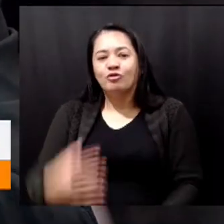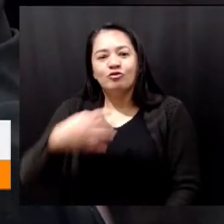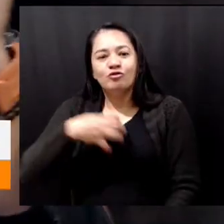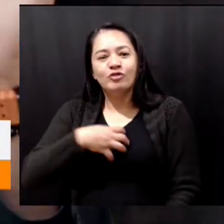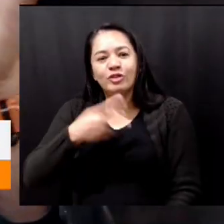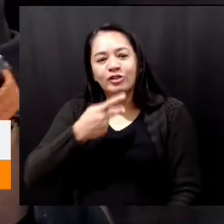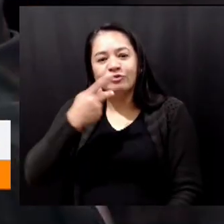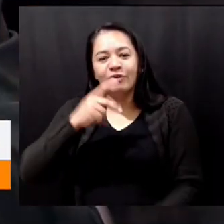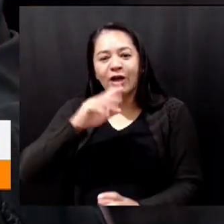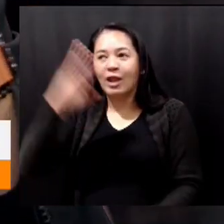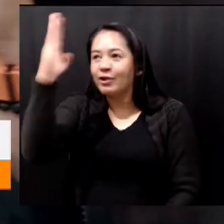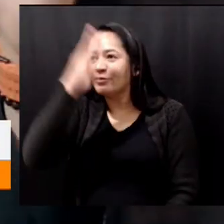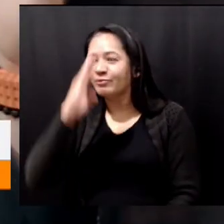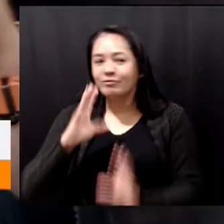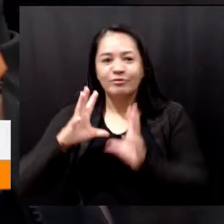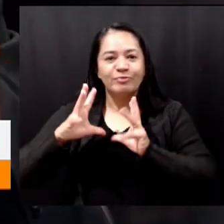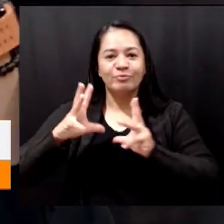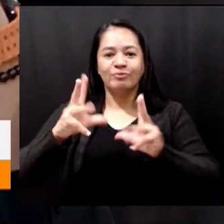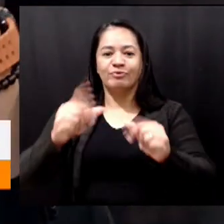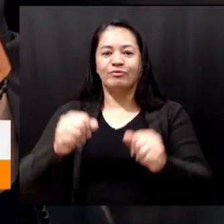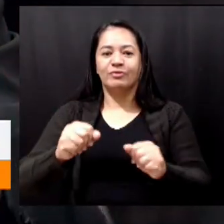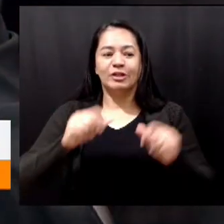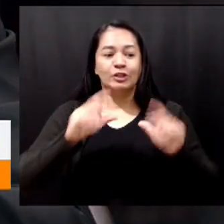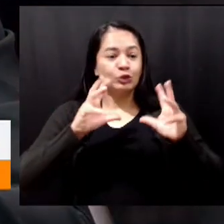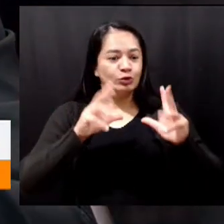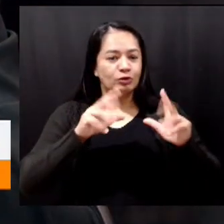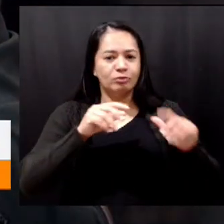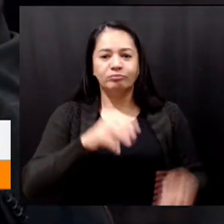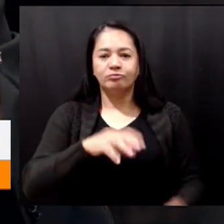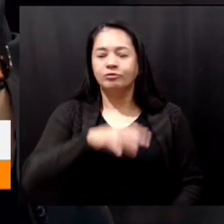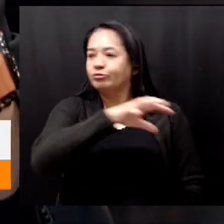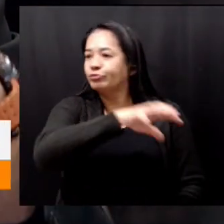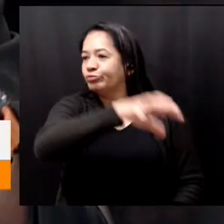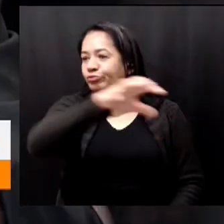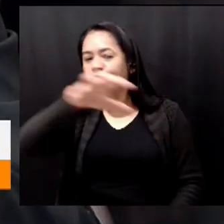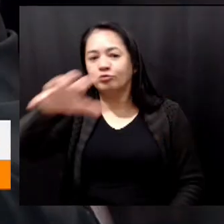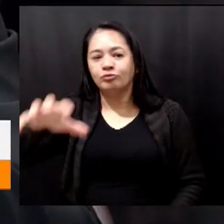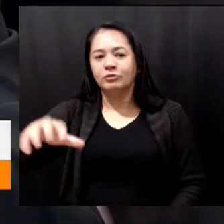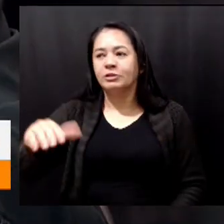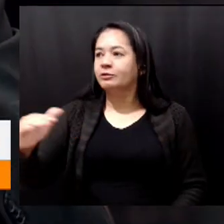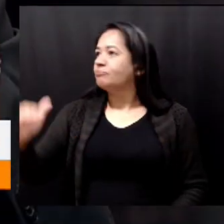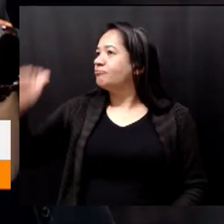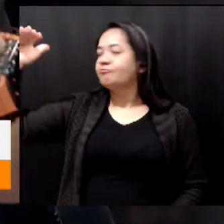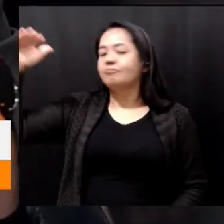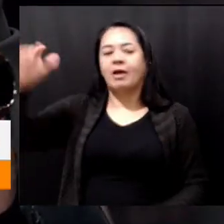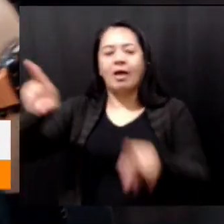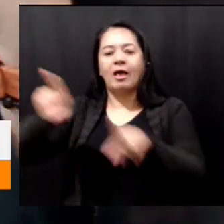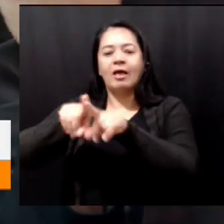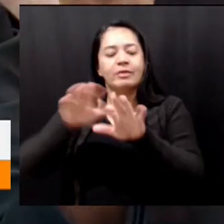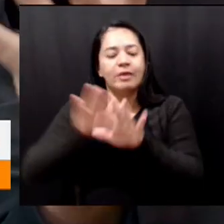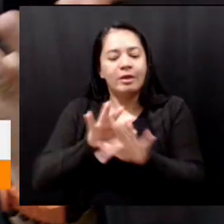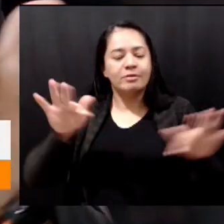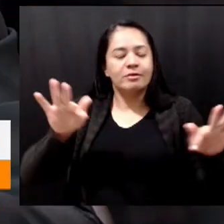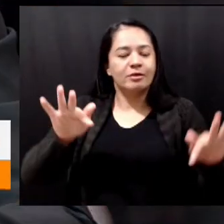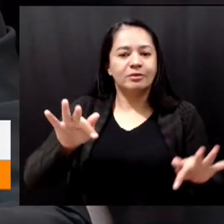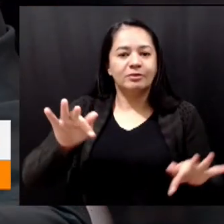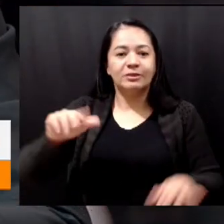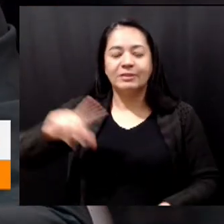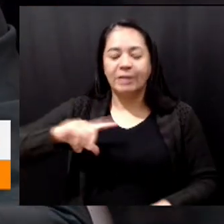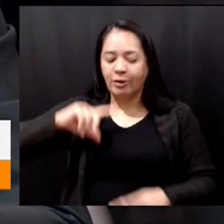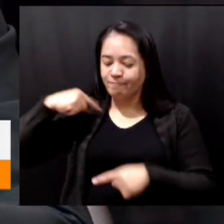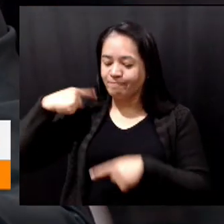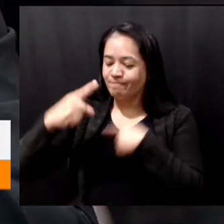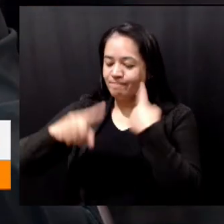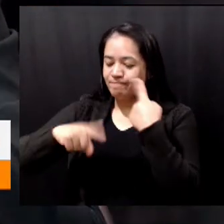em todas as posições possíveis, das mais altas à mais baixa. Então tem um ciclo de pessoas vindo do Brasil inteiro aqui